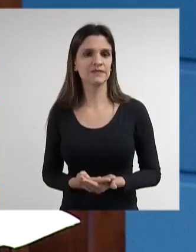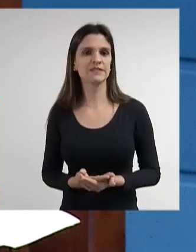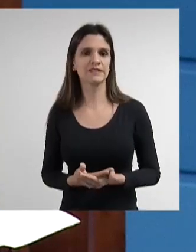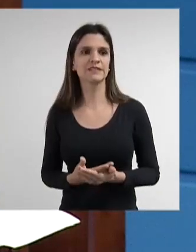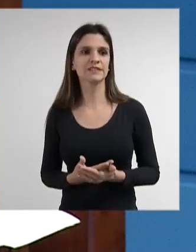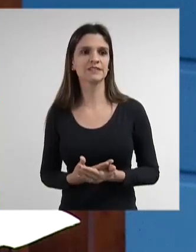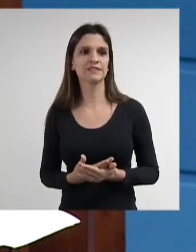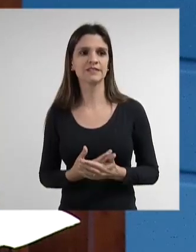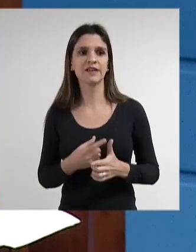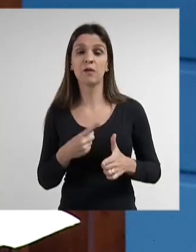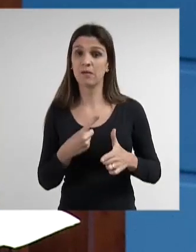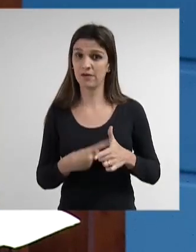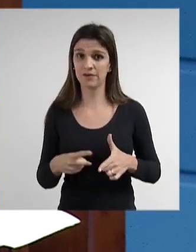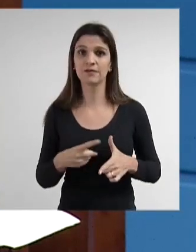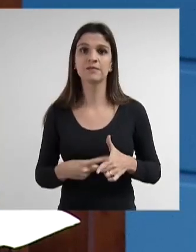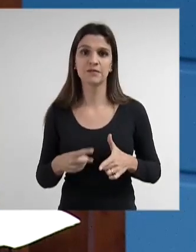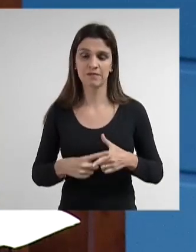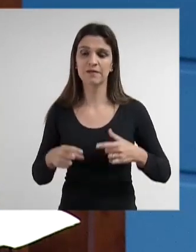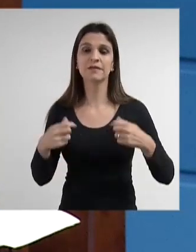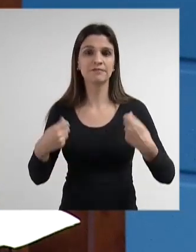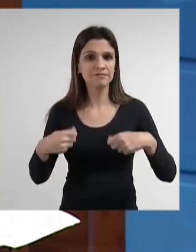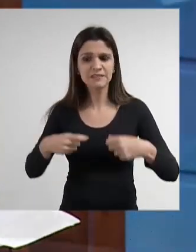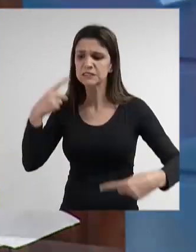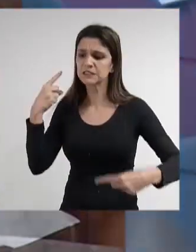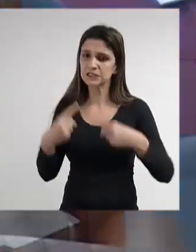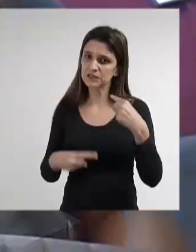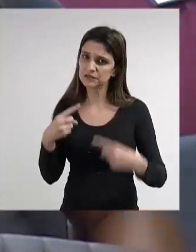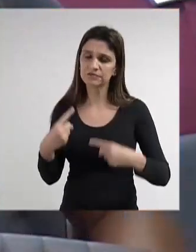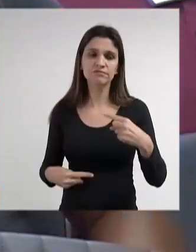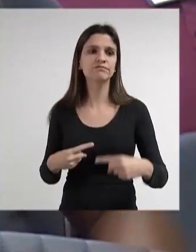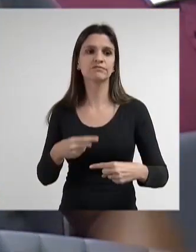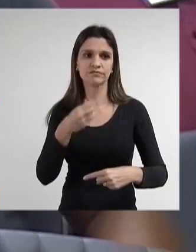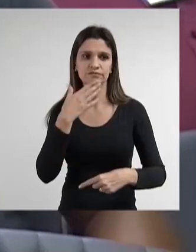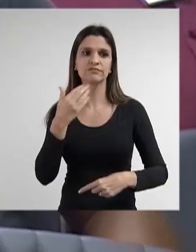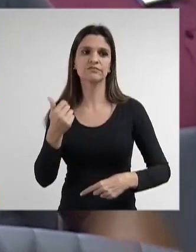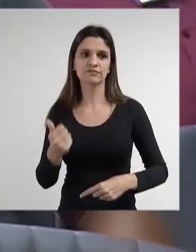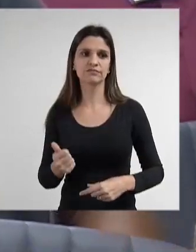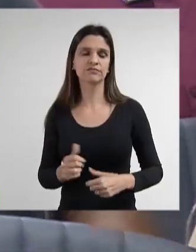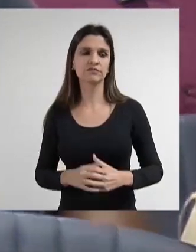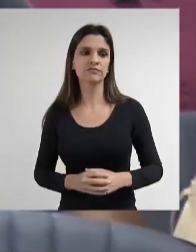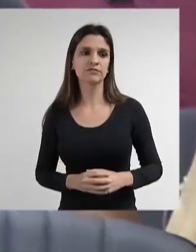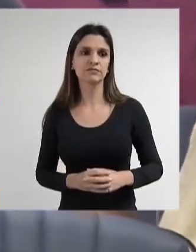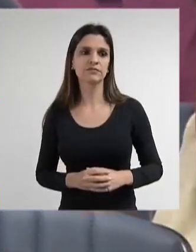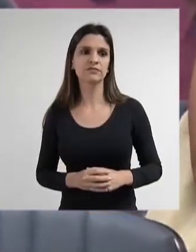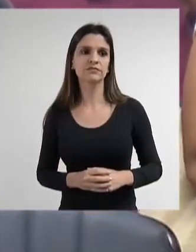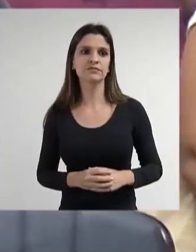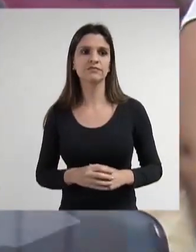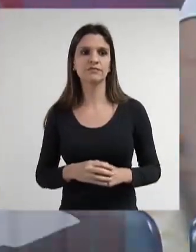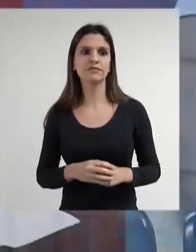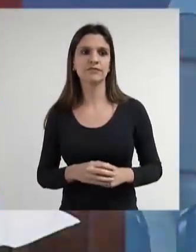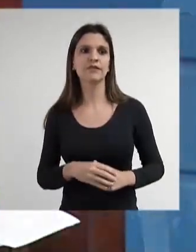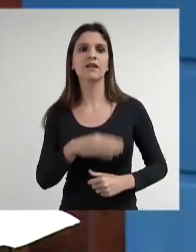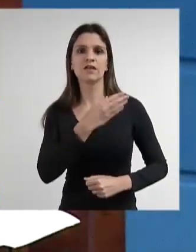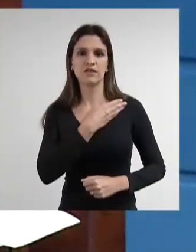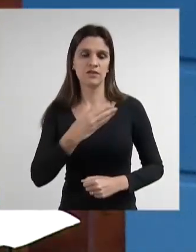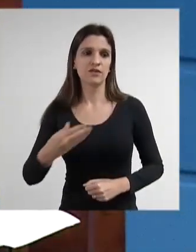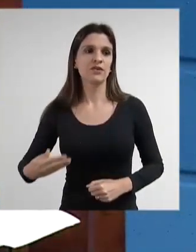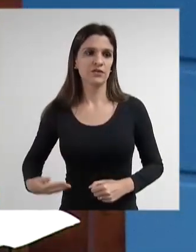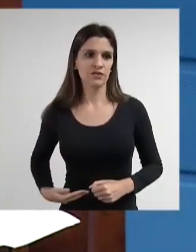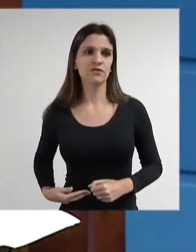ser melhor discutida, e eu penso que o governo precisa nos